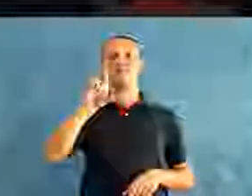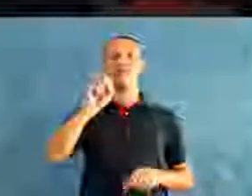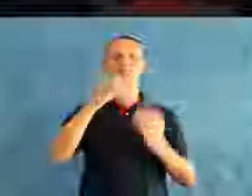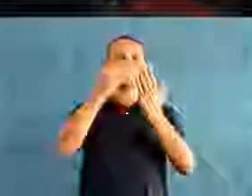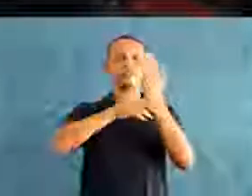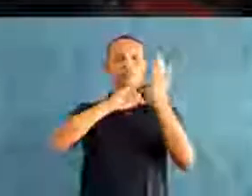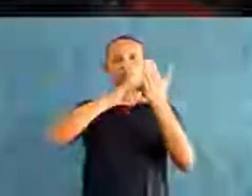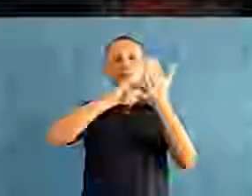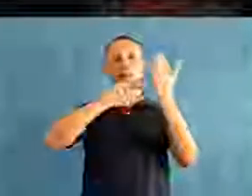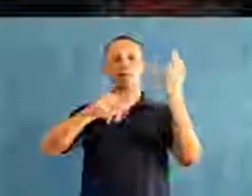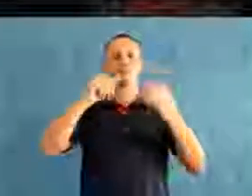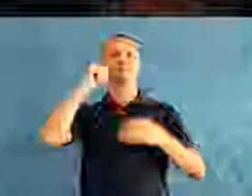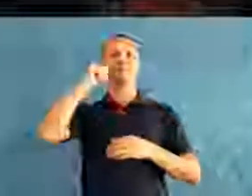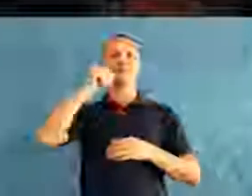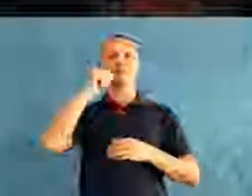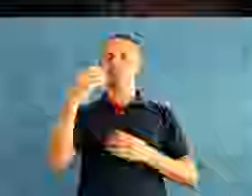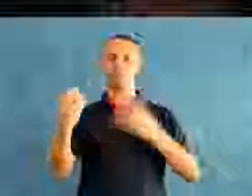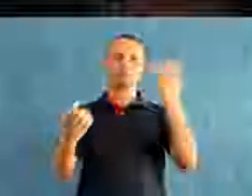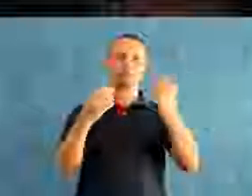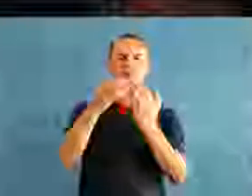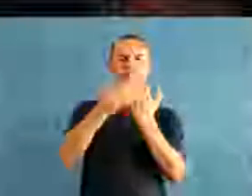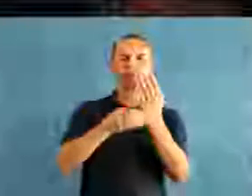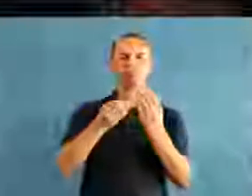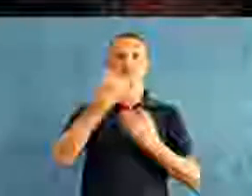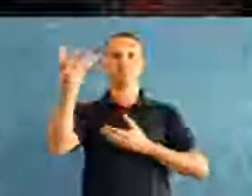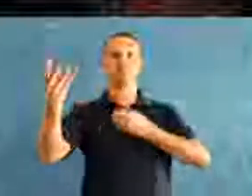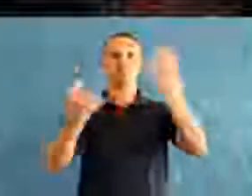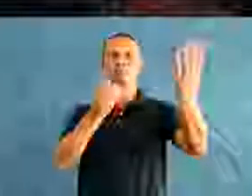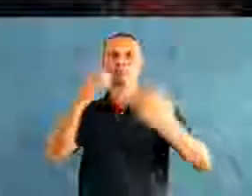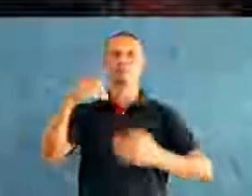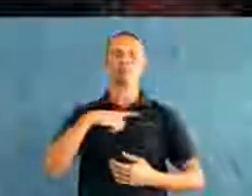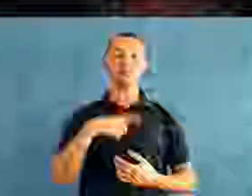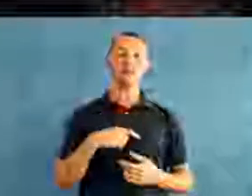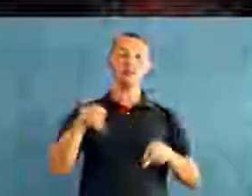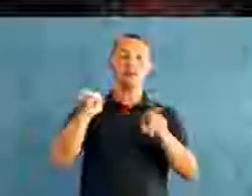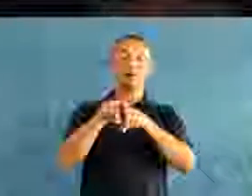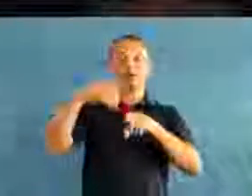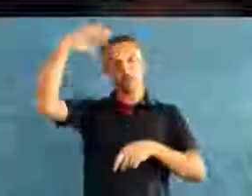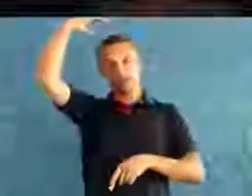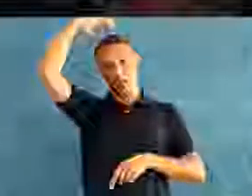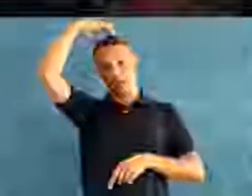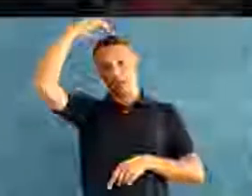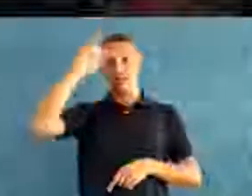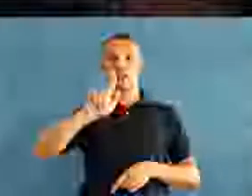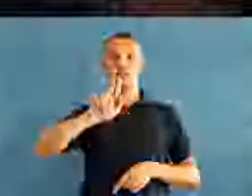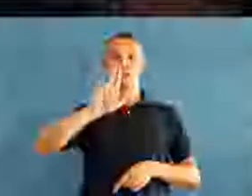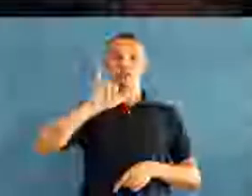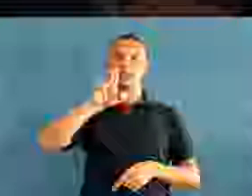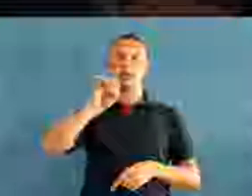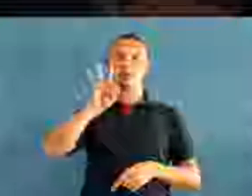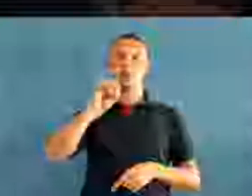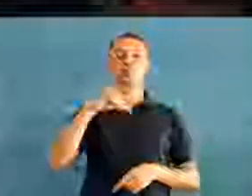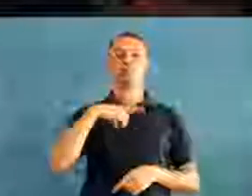Viagem à Alemanha, Nísia Floresta e Augusto Conte, A Rainha do Ignoto, de Emília Freitas, Revista Via Láctea, enfim, primeira